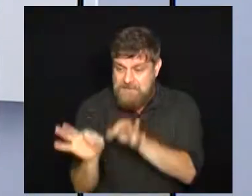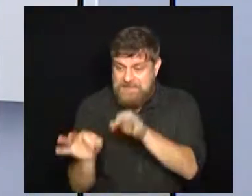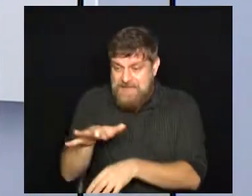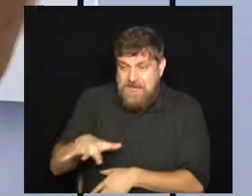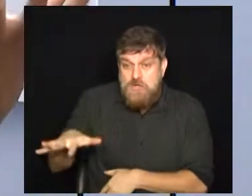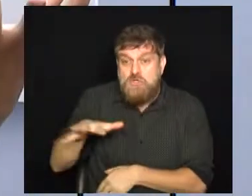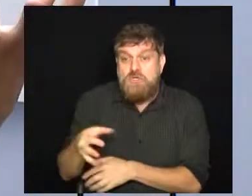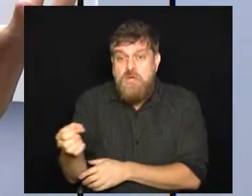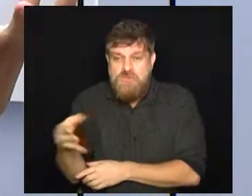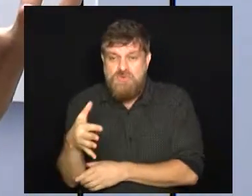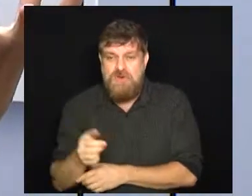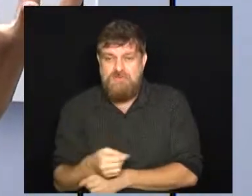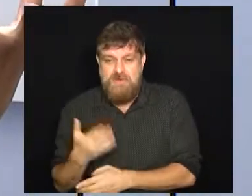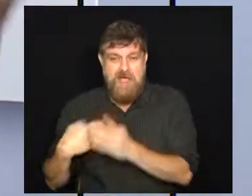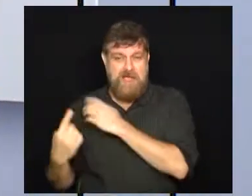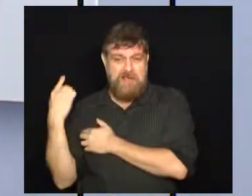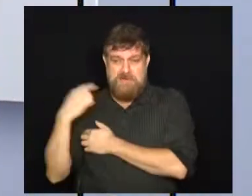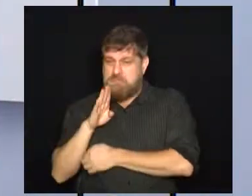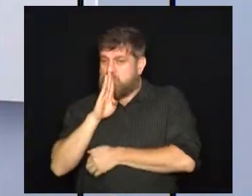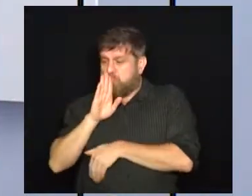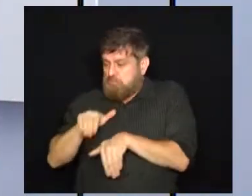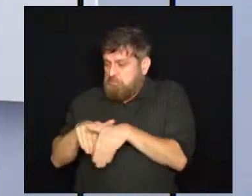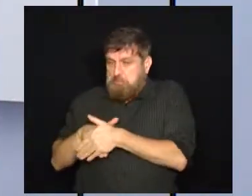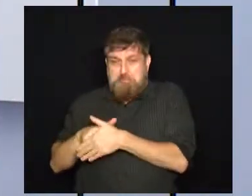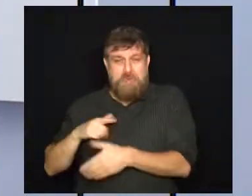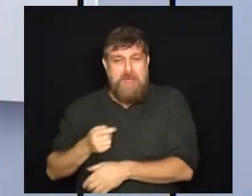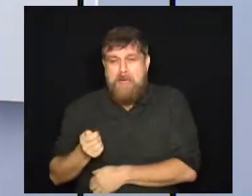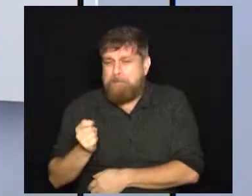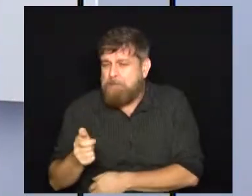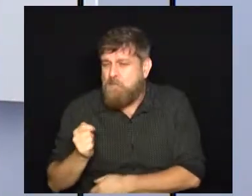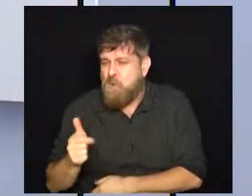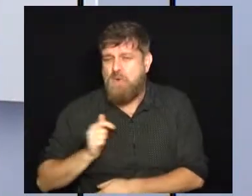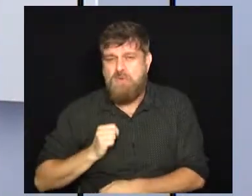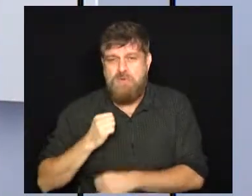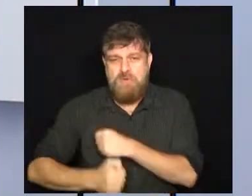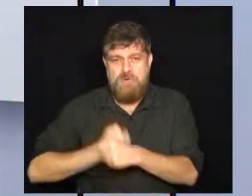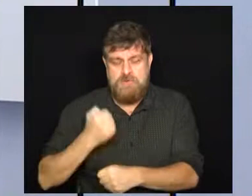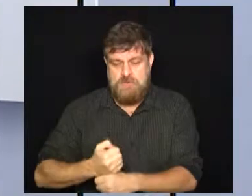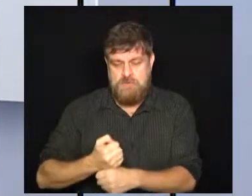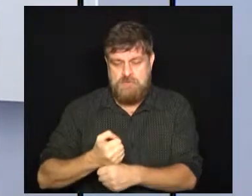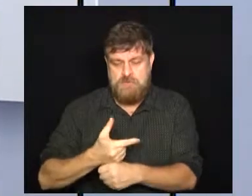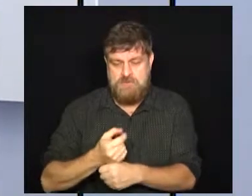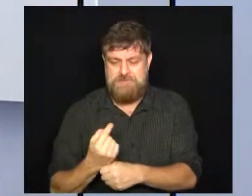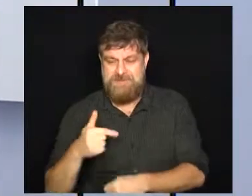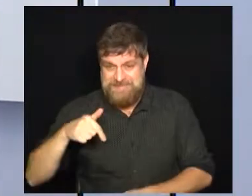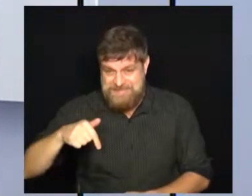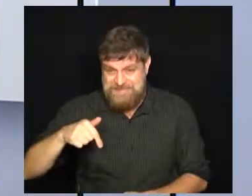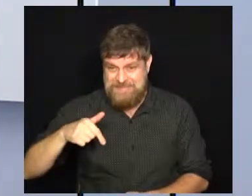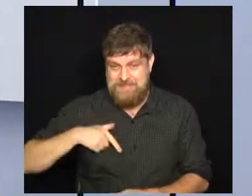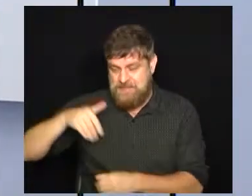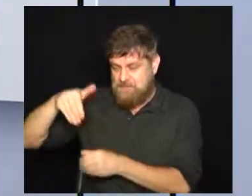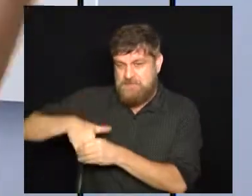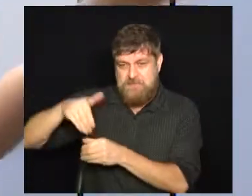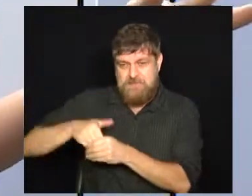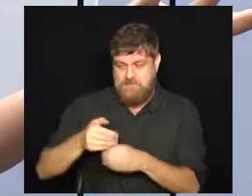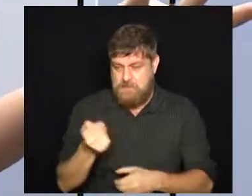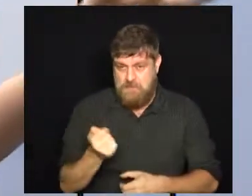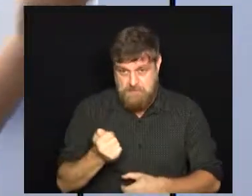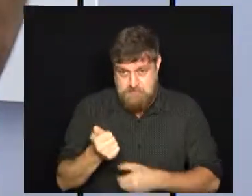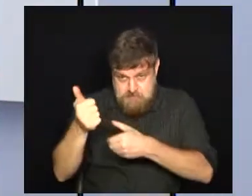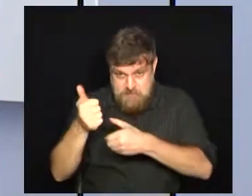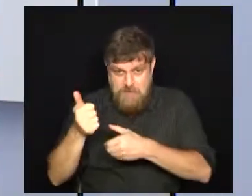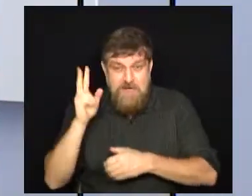se falava pouco sobre feminicídio. Eu me lembro em 2017, logo que eu fui eleita, que foi no Réveillon, aquele caso